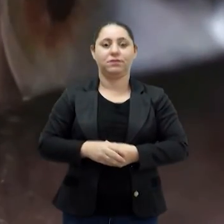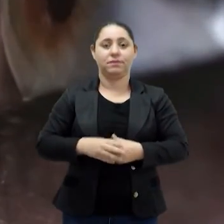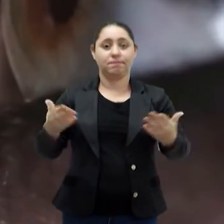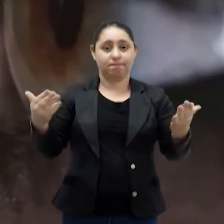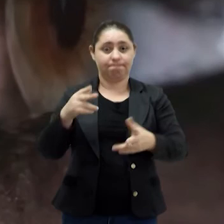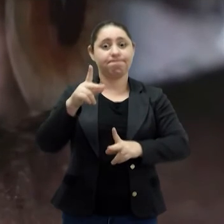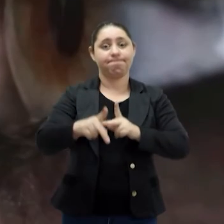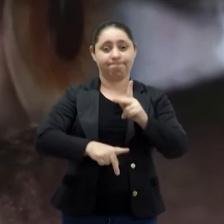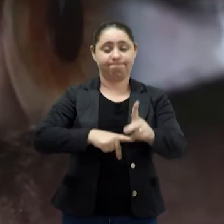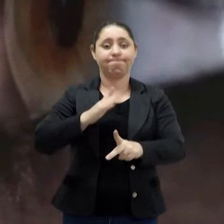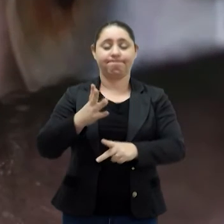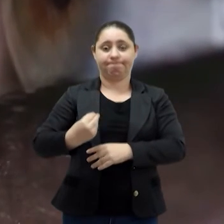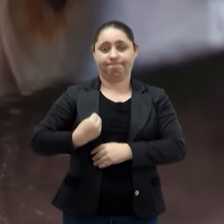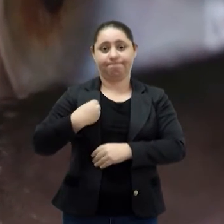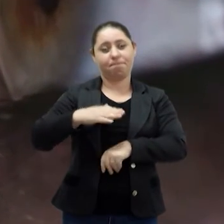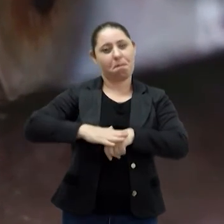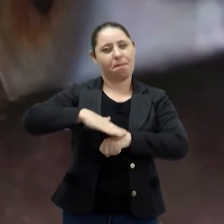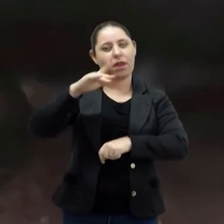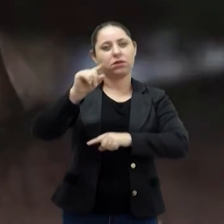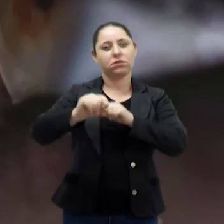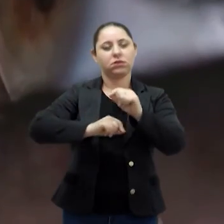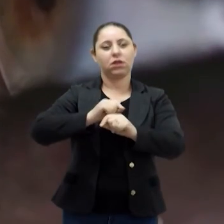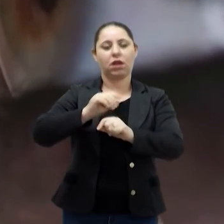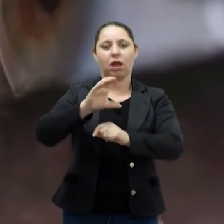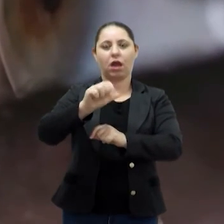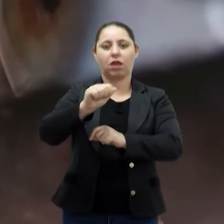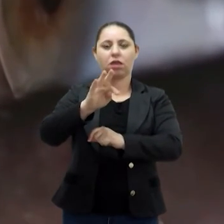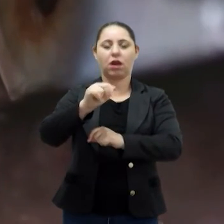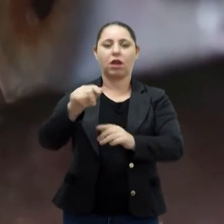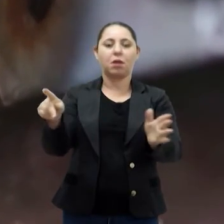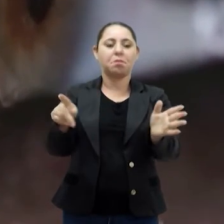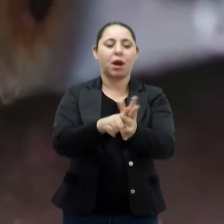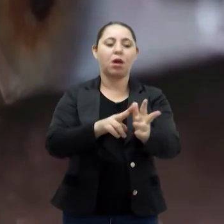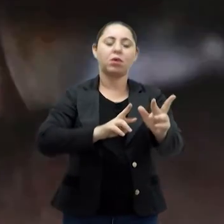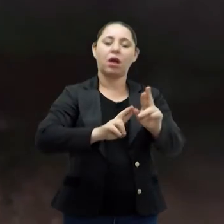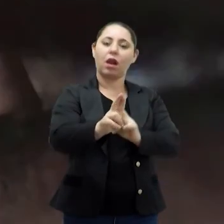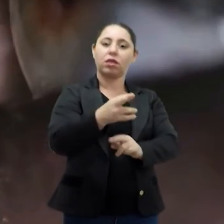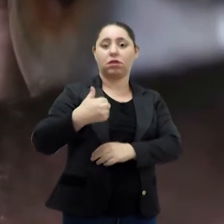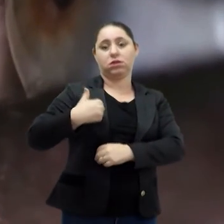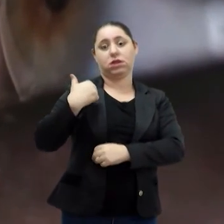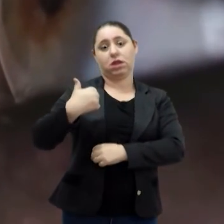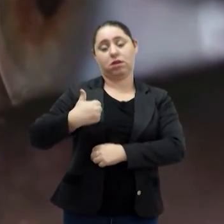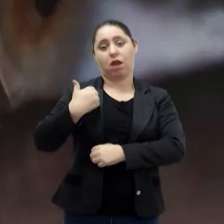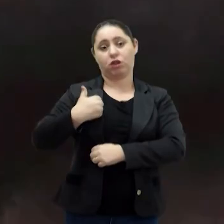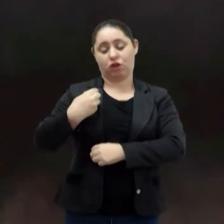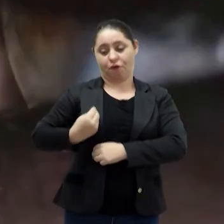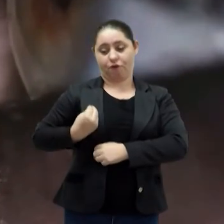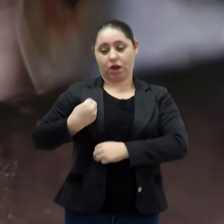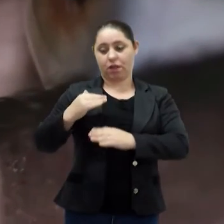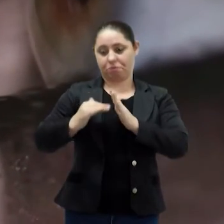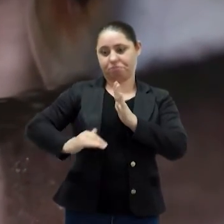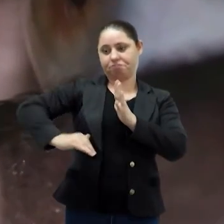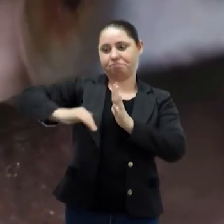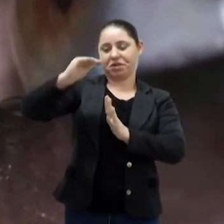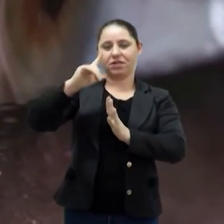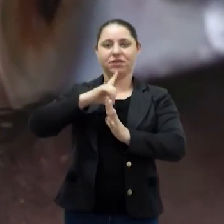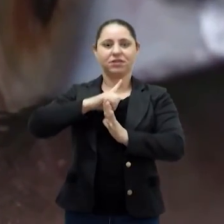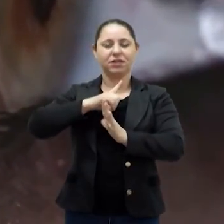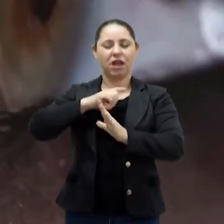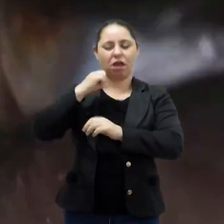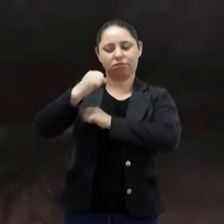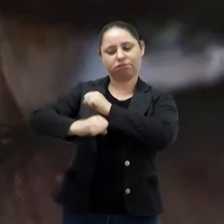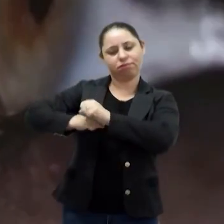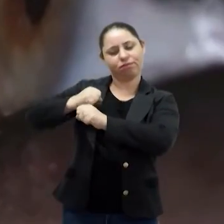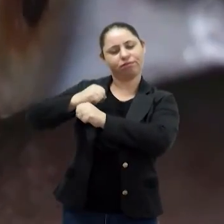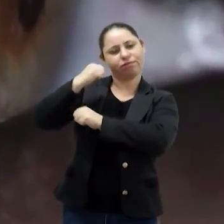dia, a população está vivendo mais e a catarata é uma doença relacionada a essa sobrevida maior em que a gente está